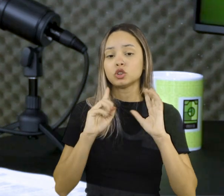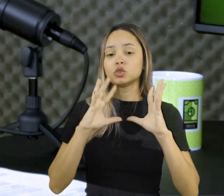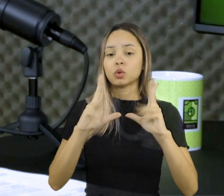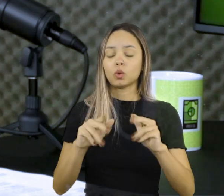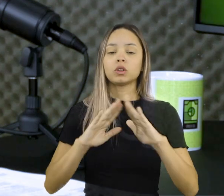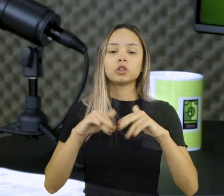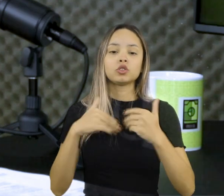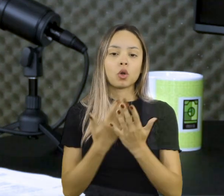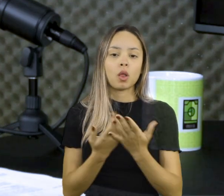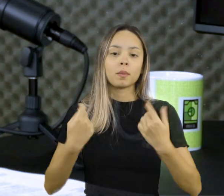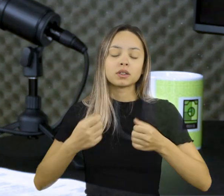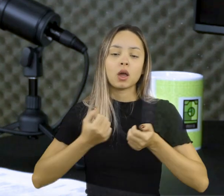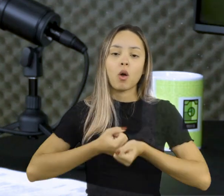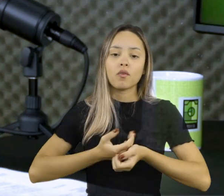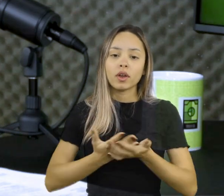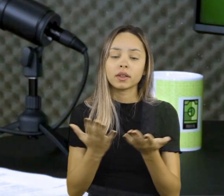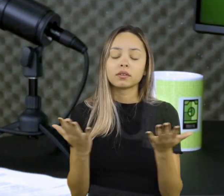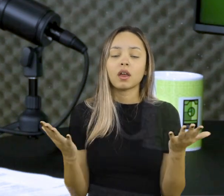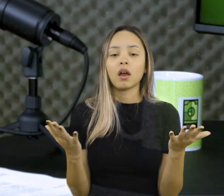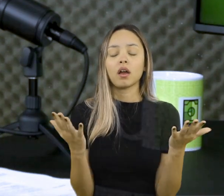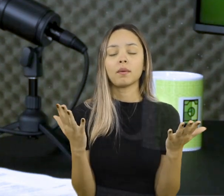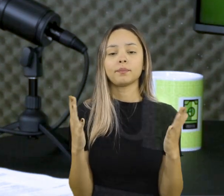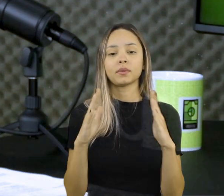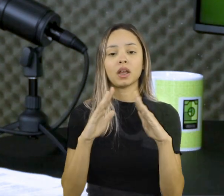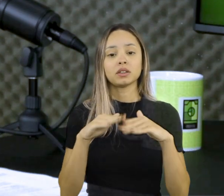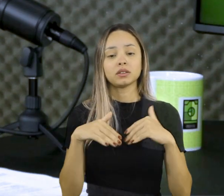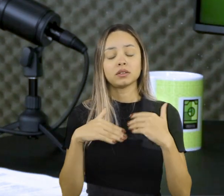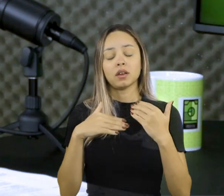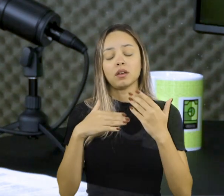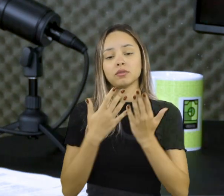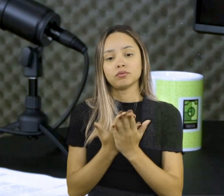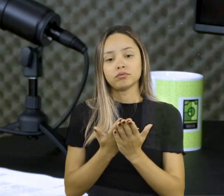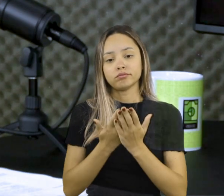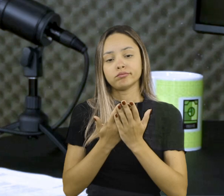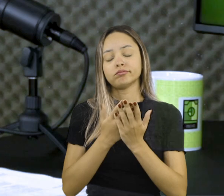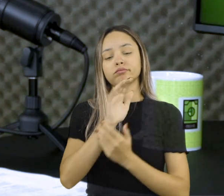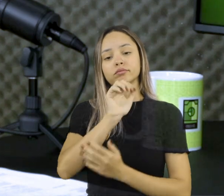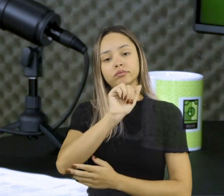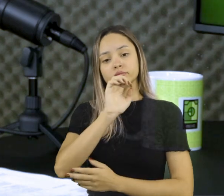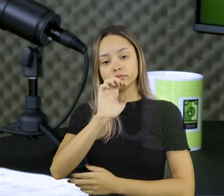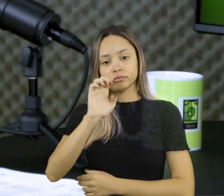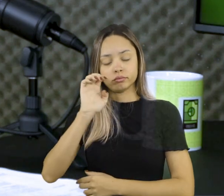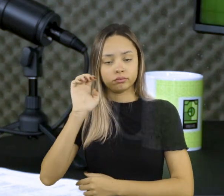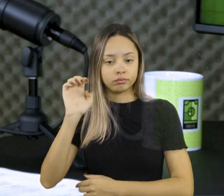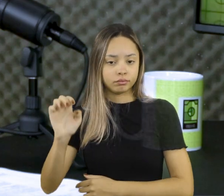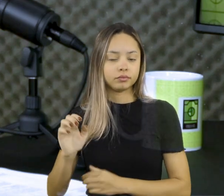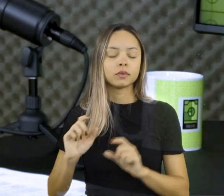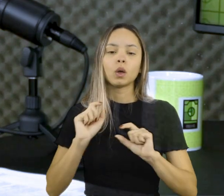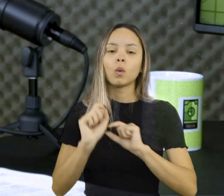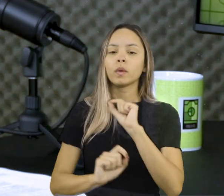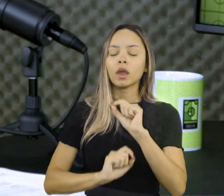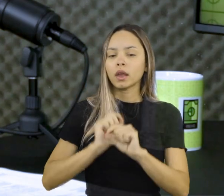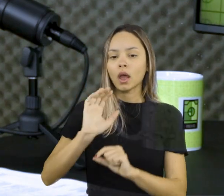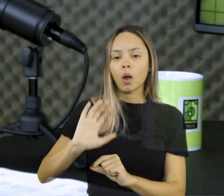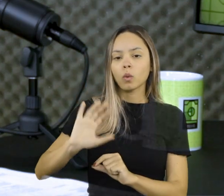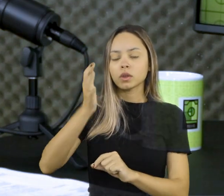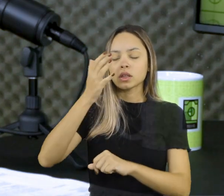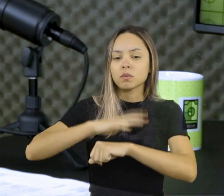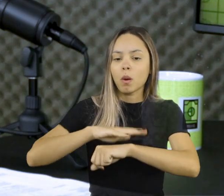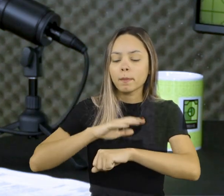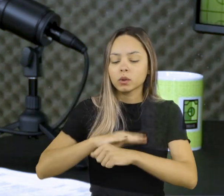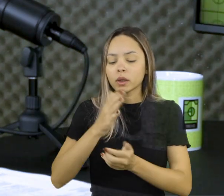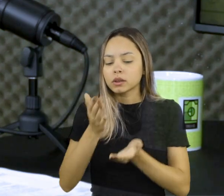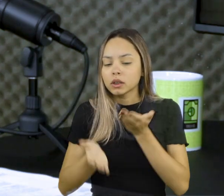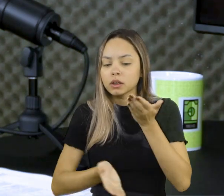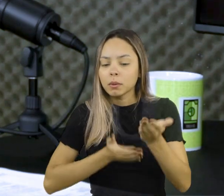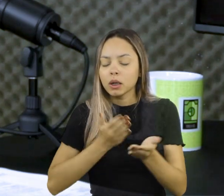precisa ofertar esse atendimento educacional especializado. E aí, o que é que acontece nesse atendimento